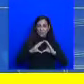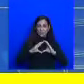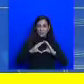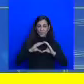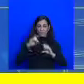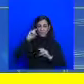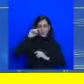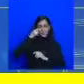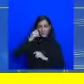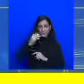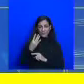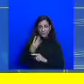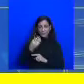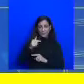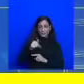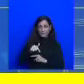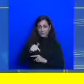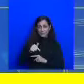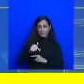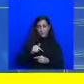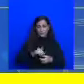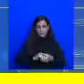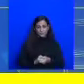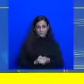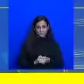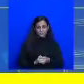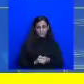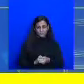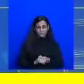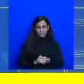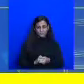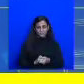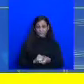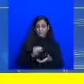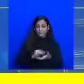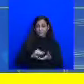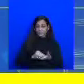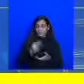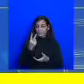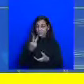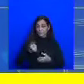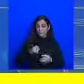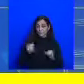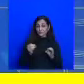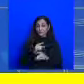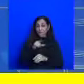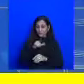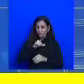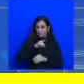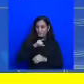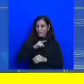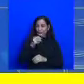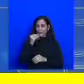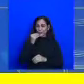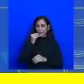preta 47, preta número 47. Ainda faltam 2 números, você tem